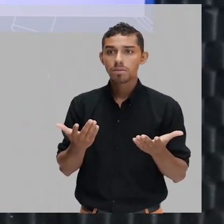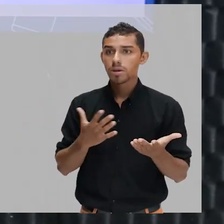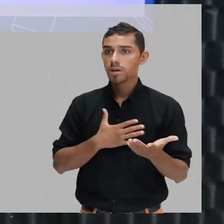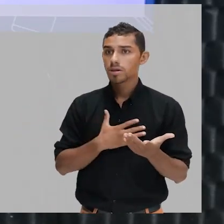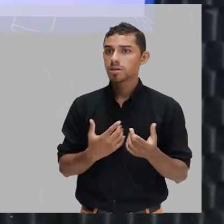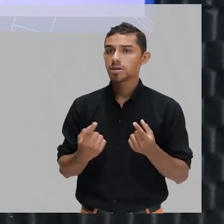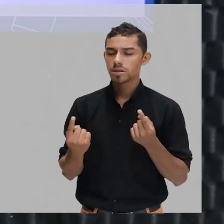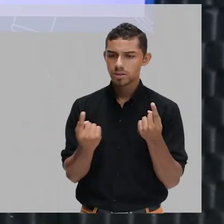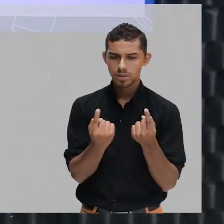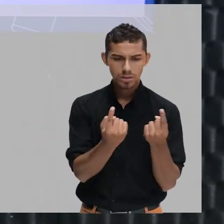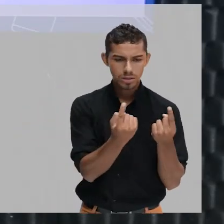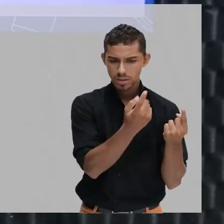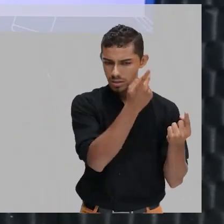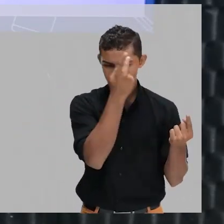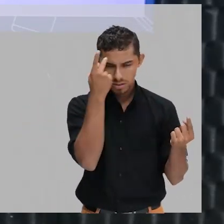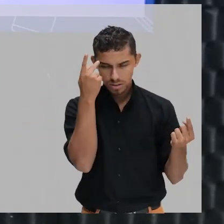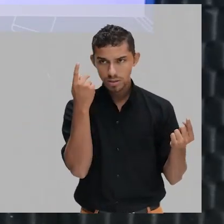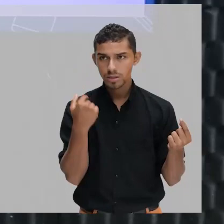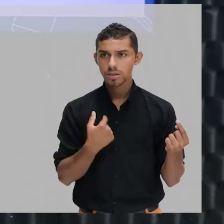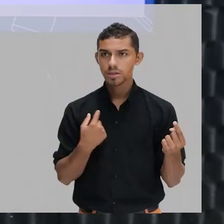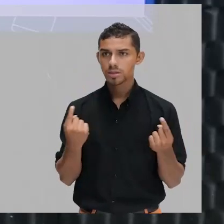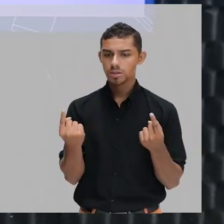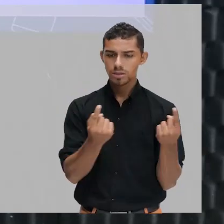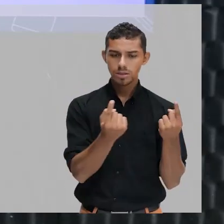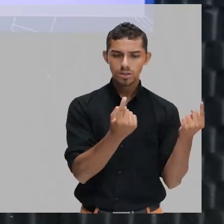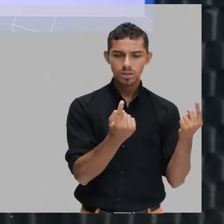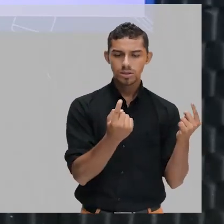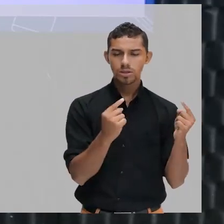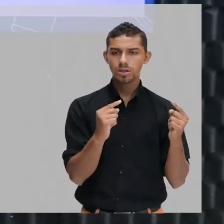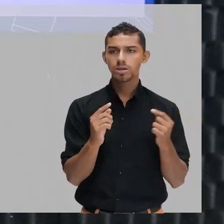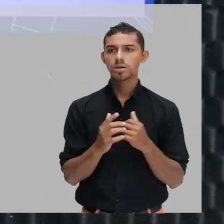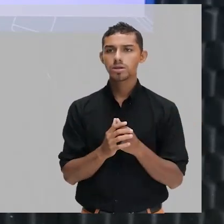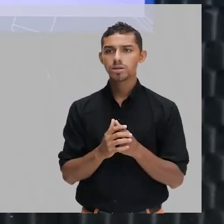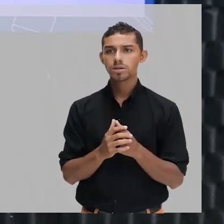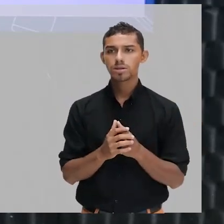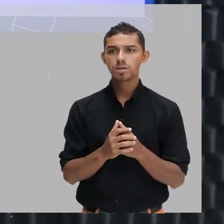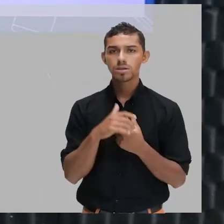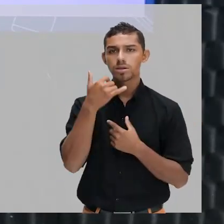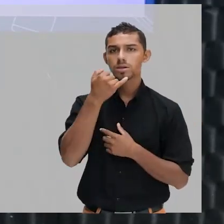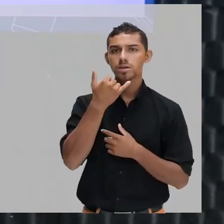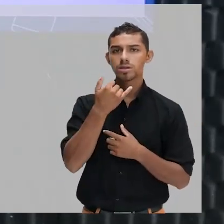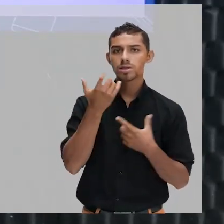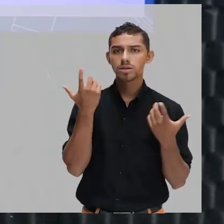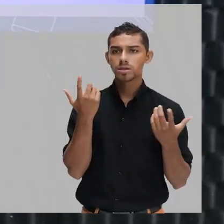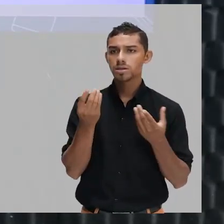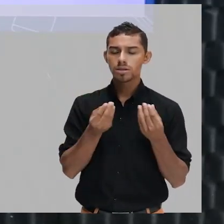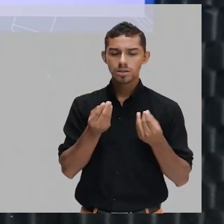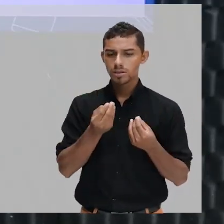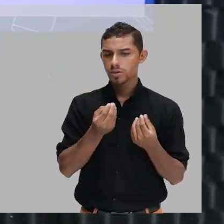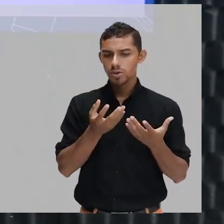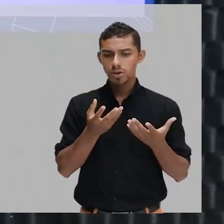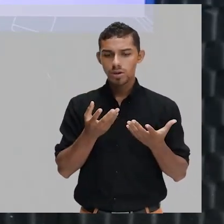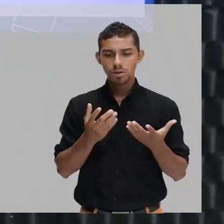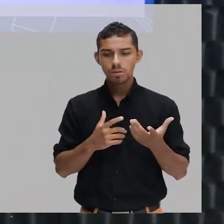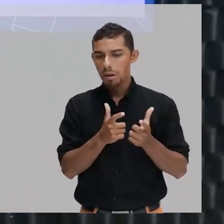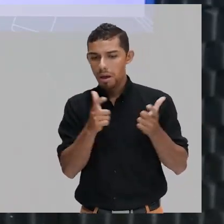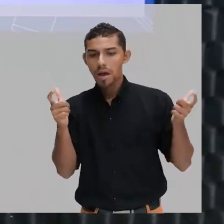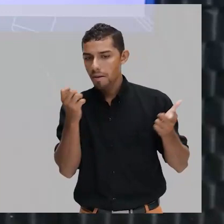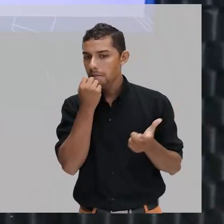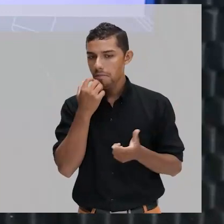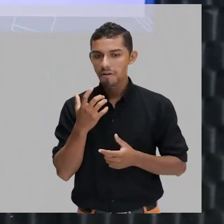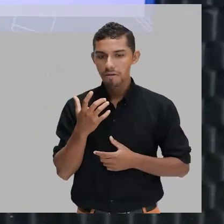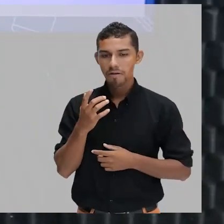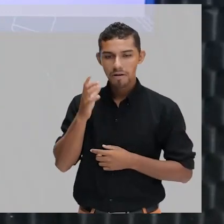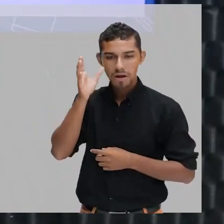fabuloso. Você conseguia ver, né, as duas figuras humanas se movimentando através de canetas, para você ter uma noção da riqueza que é o teatro